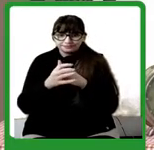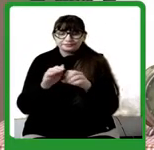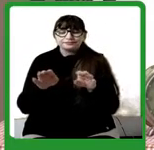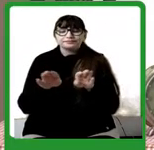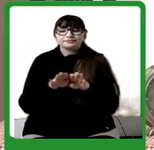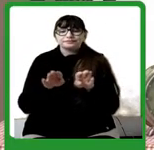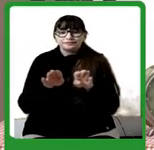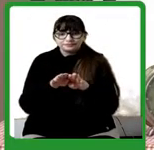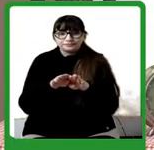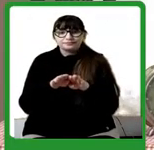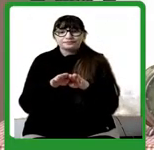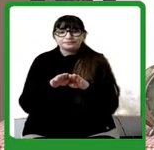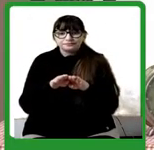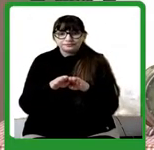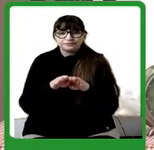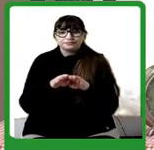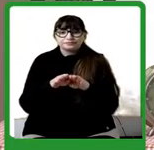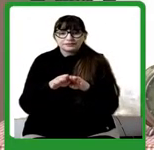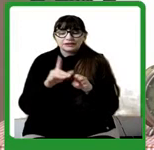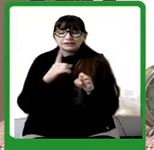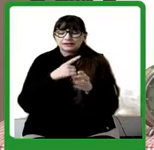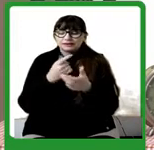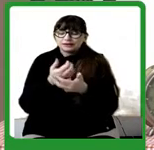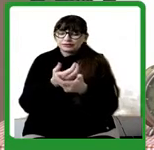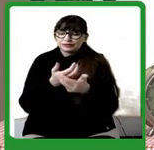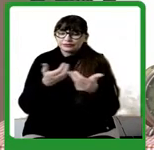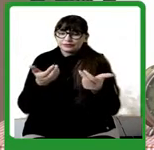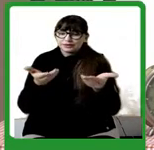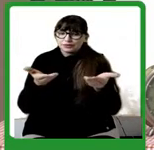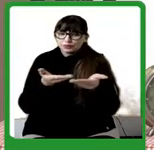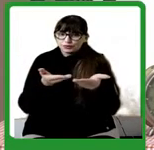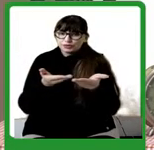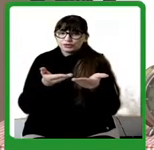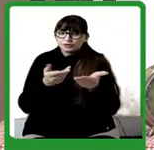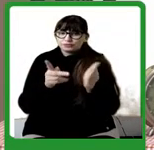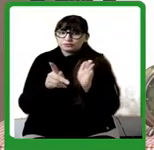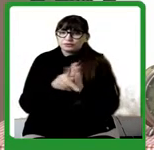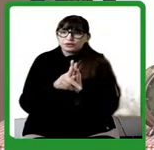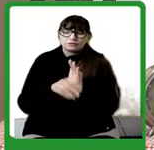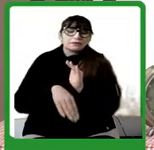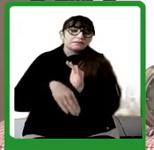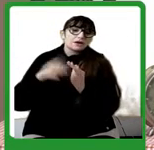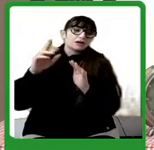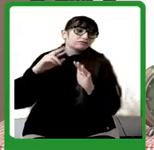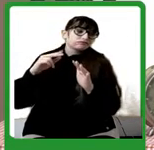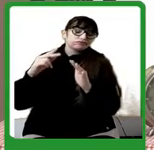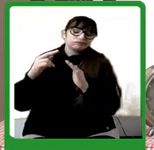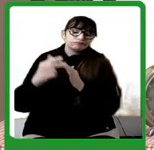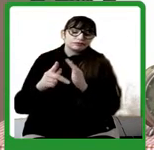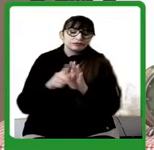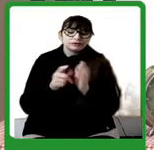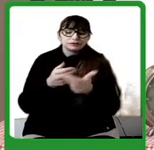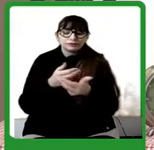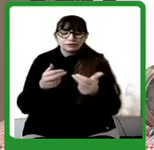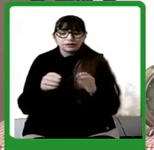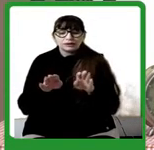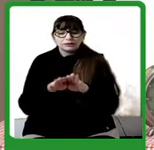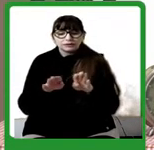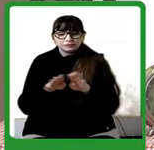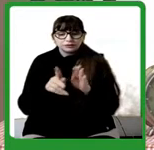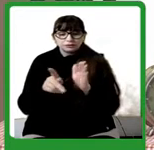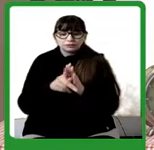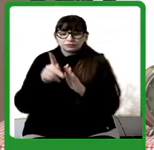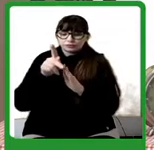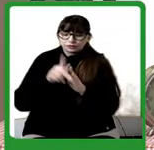Uruguai, e vem muitas novidades por aí. Tanto nas mais diversas ações da cooperativa, quanto no programa